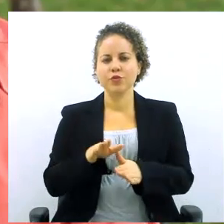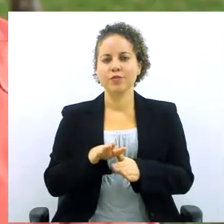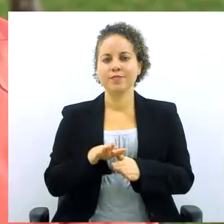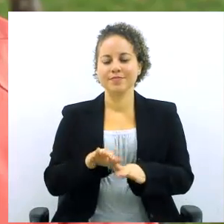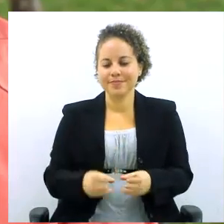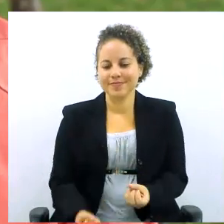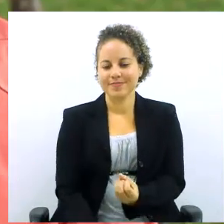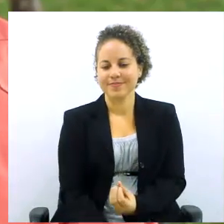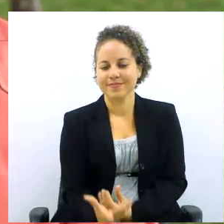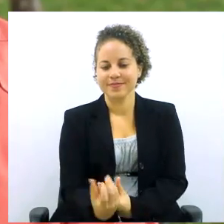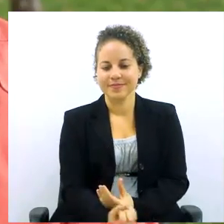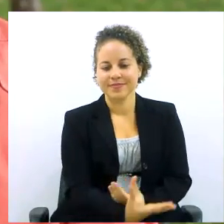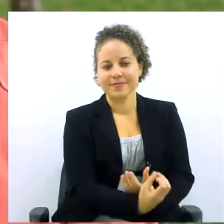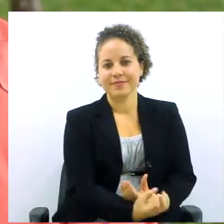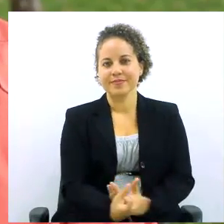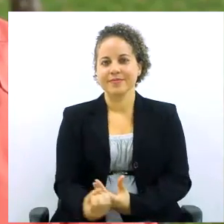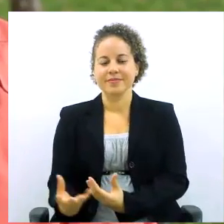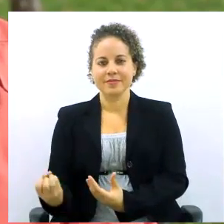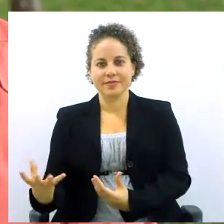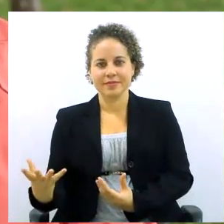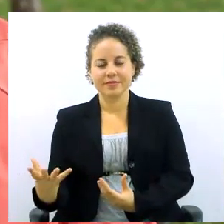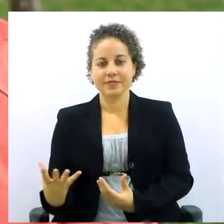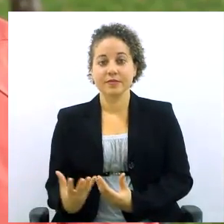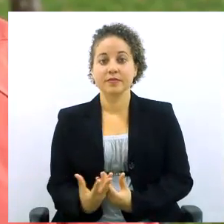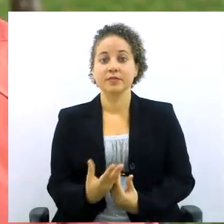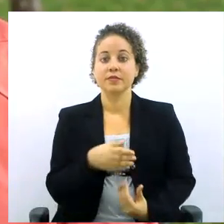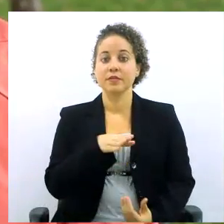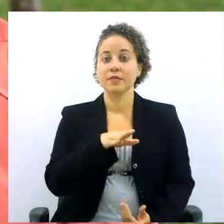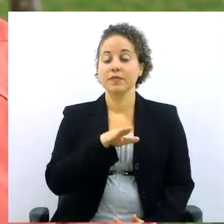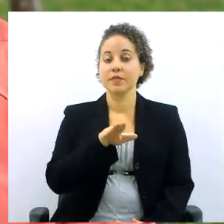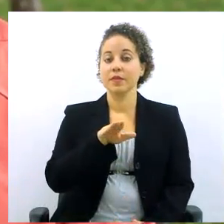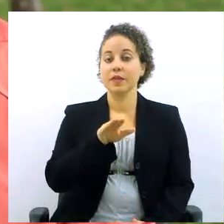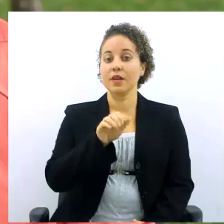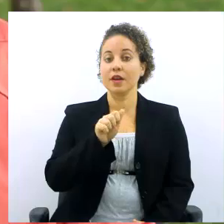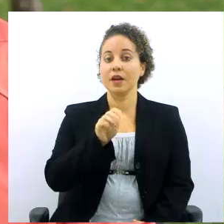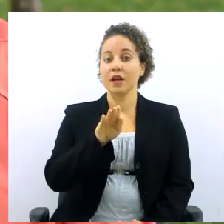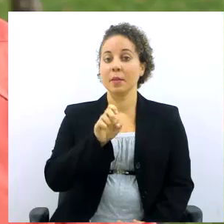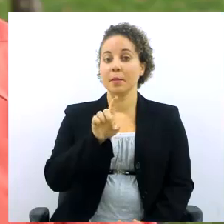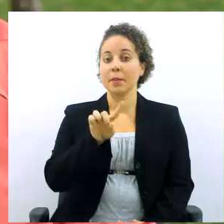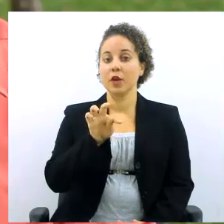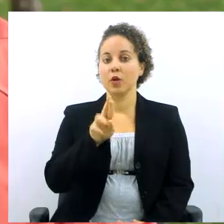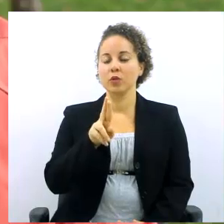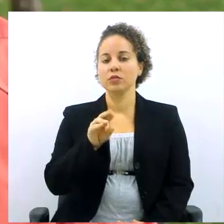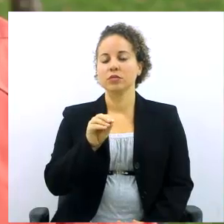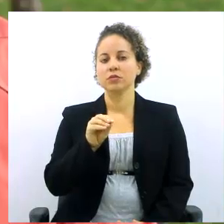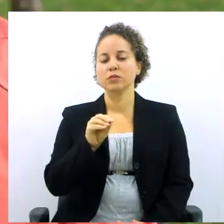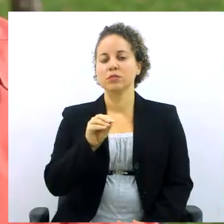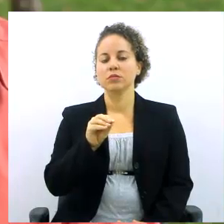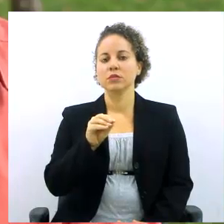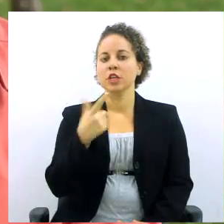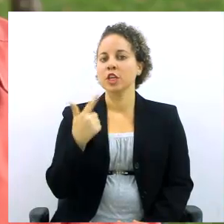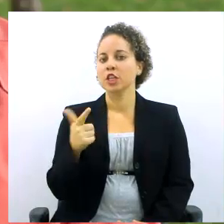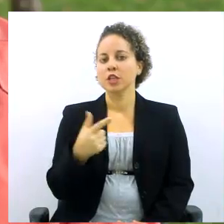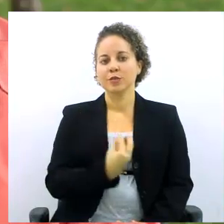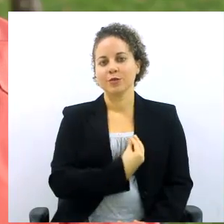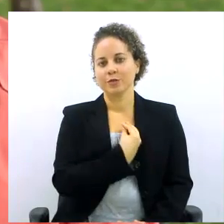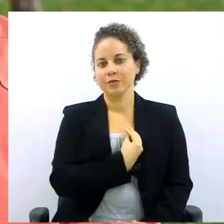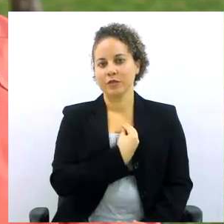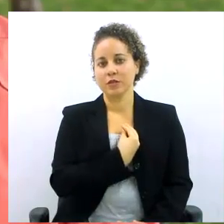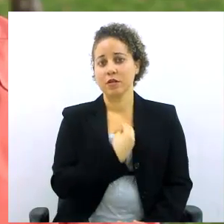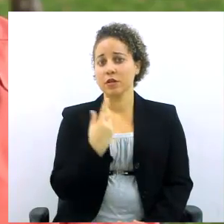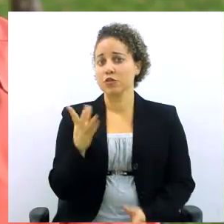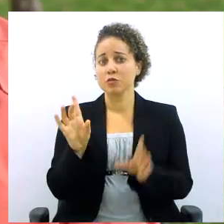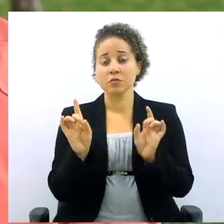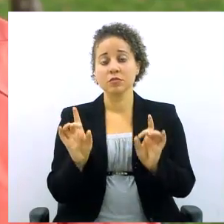chama o mundo abiótico, né, ou seja, o mundo sem vida, ele é essencial para a vida. Então,